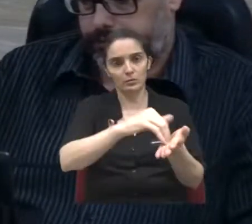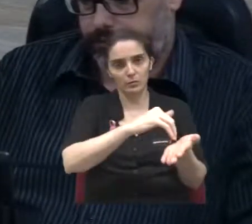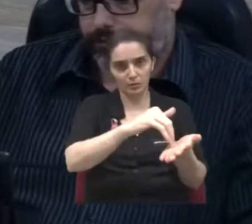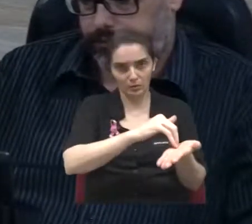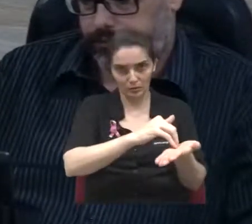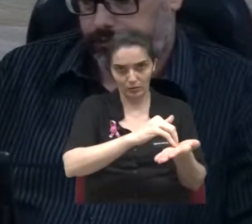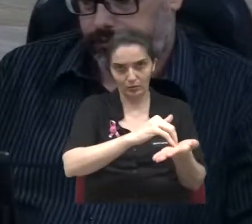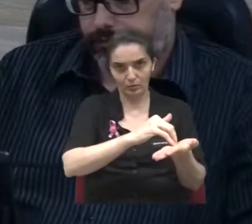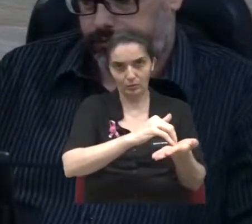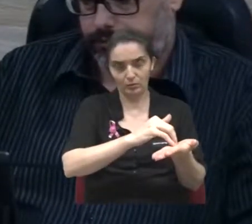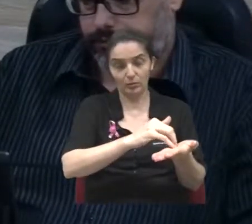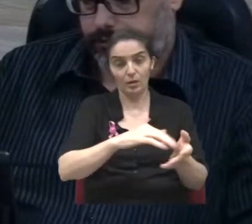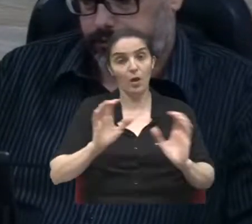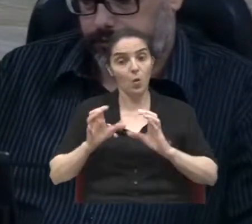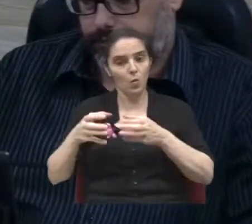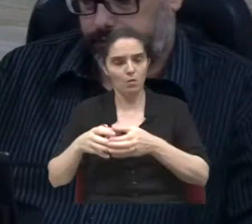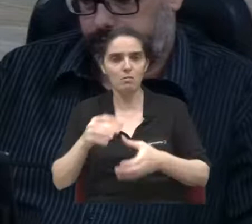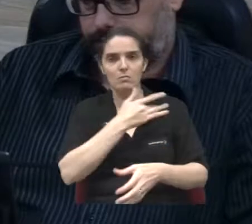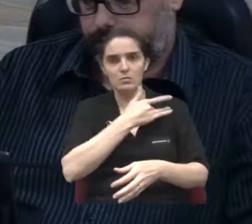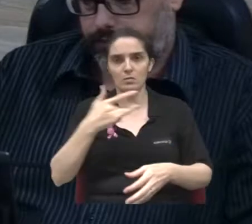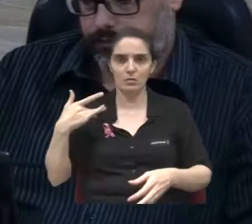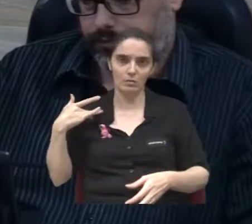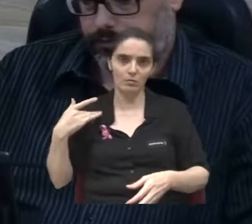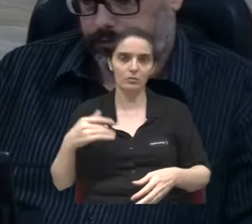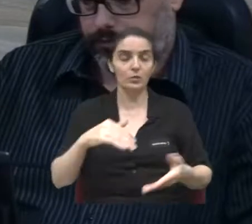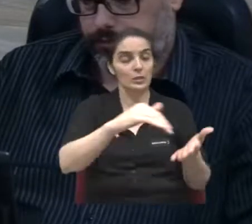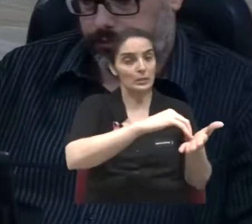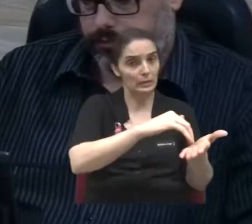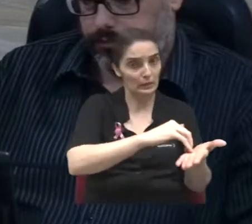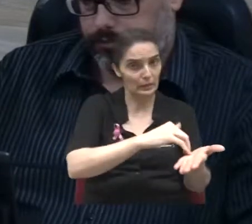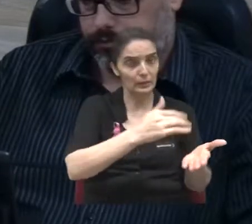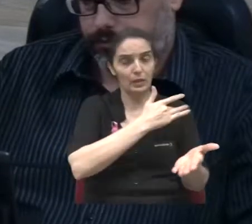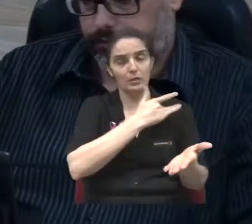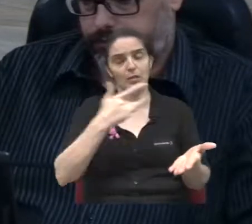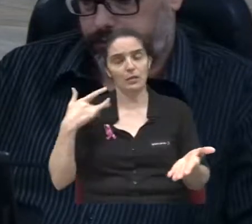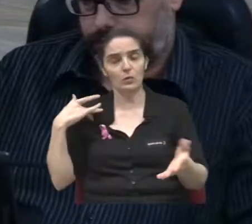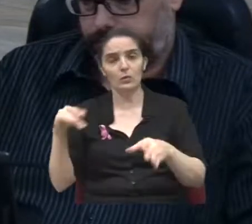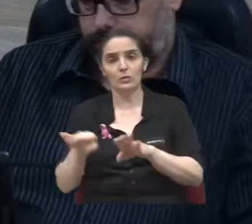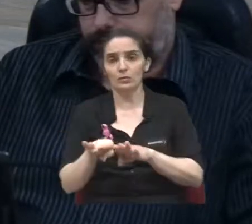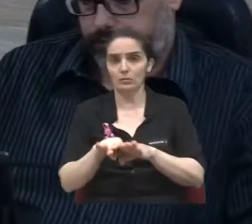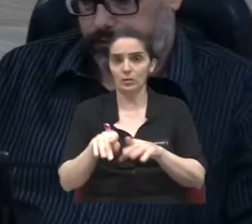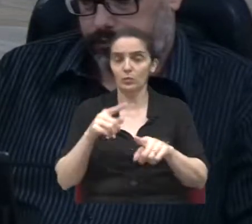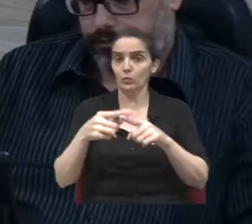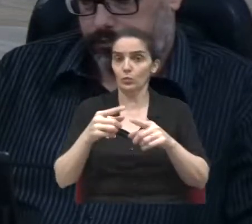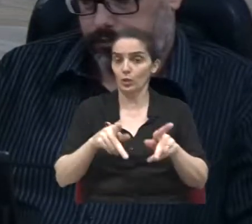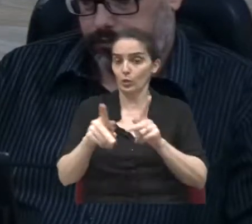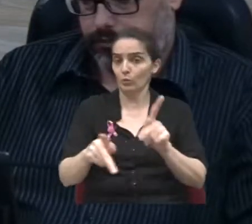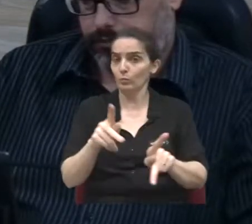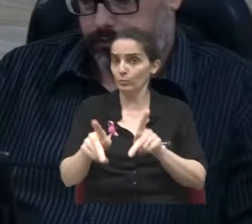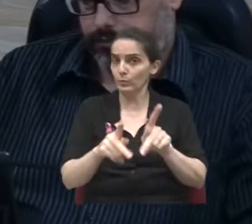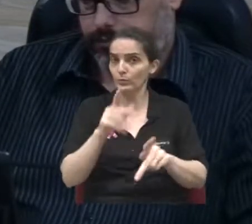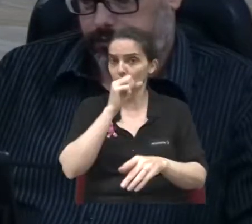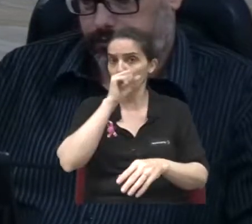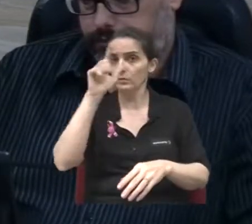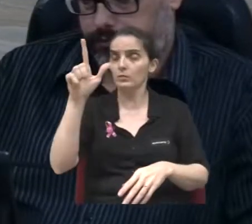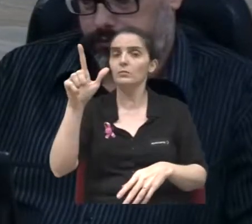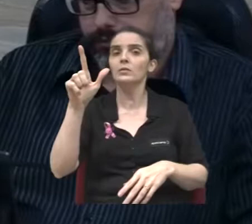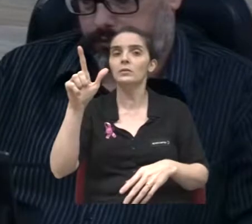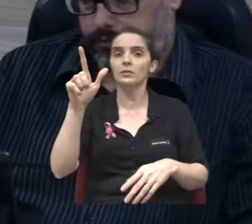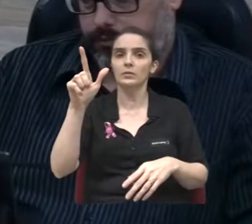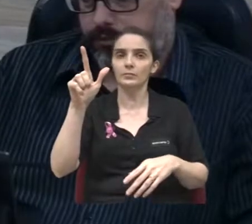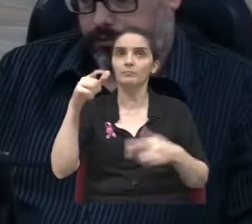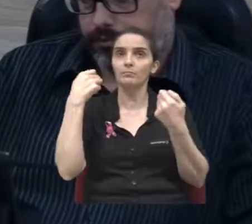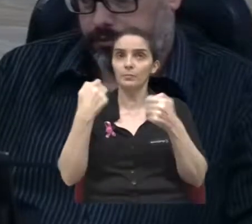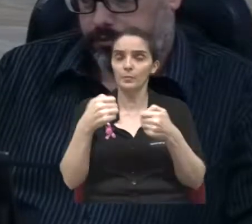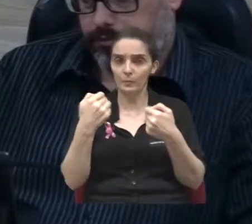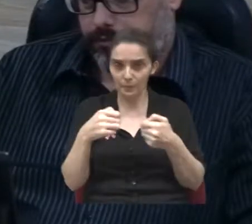Saúde, com o Secretário da Saúde, porque a população de Limeira ela está precisando